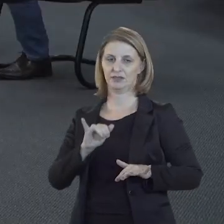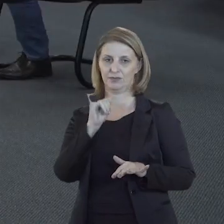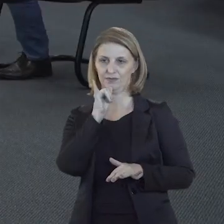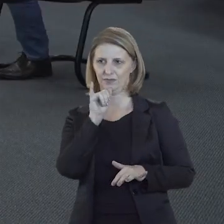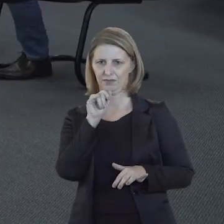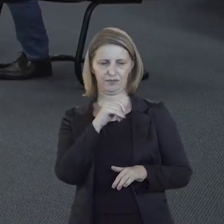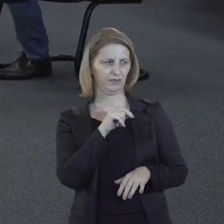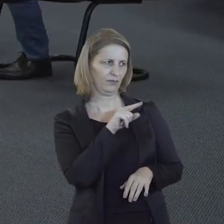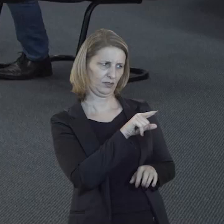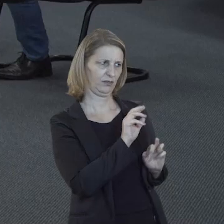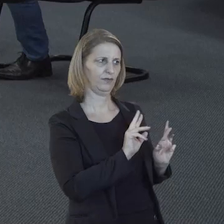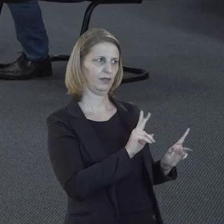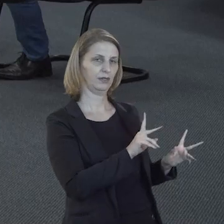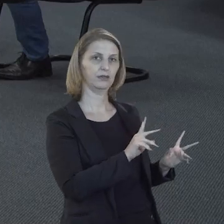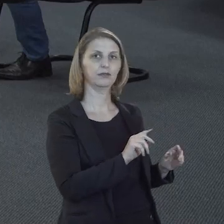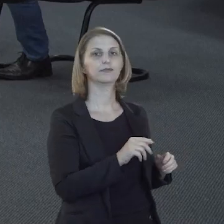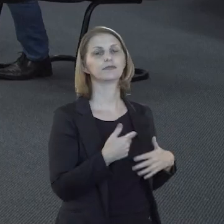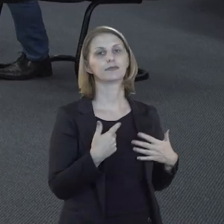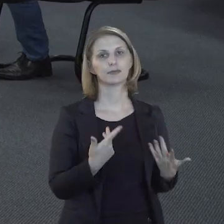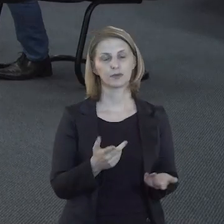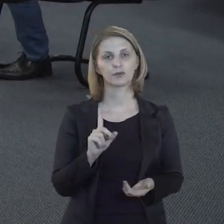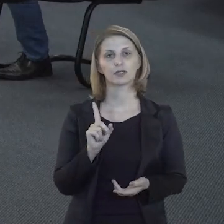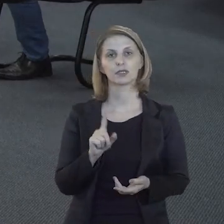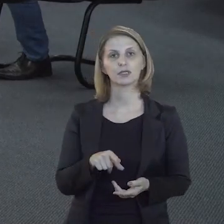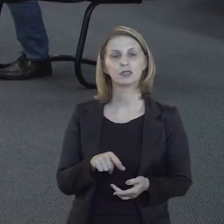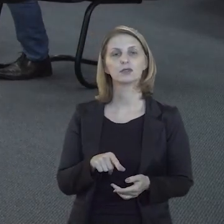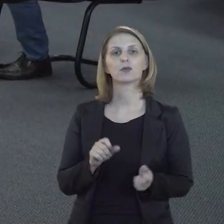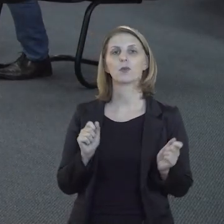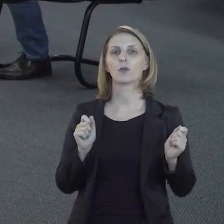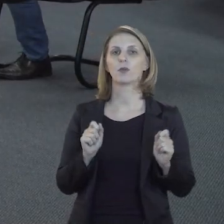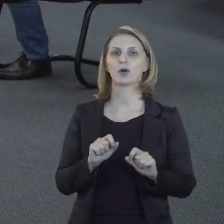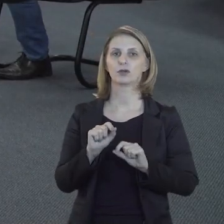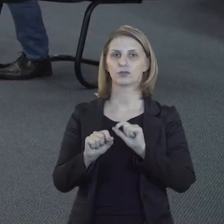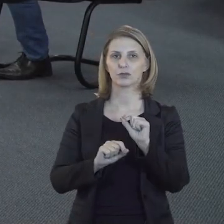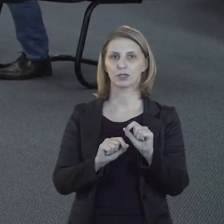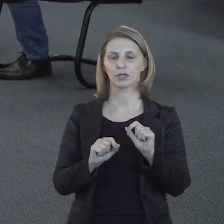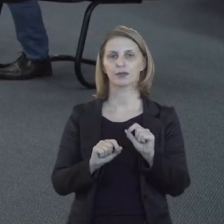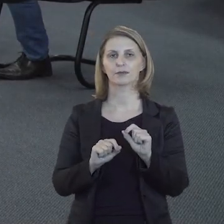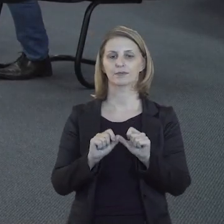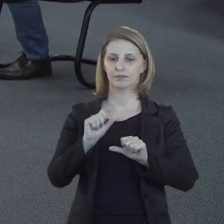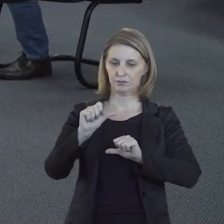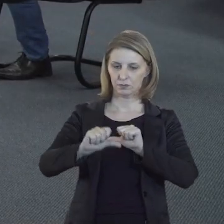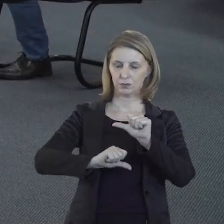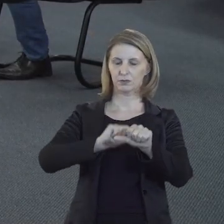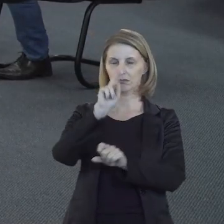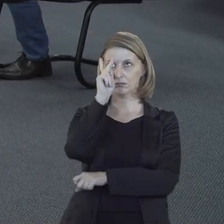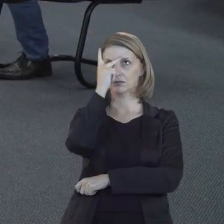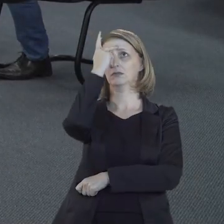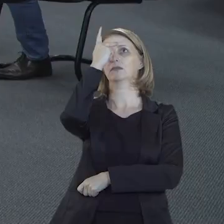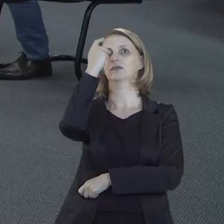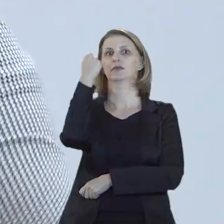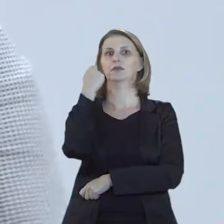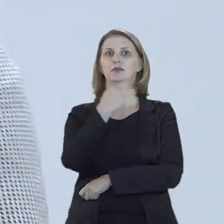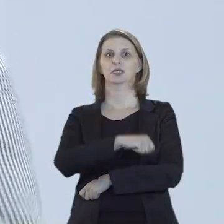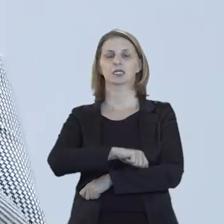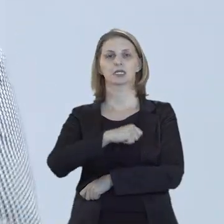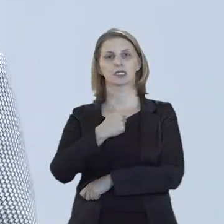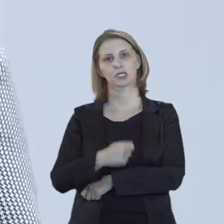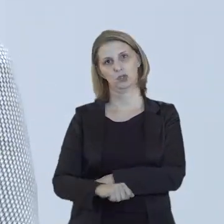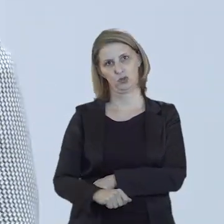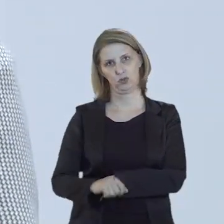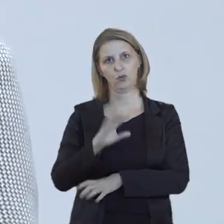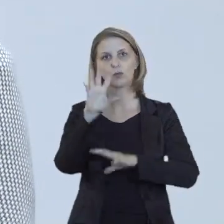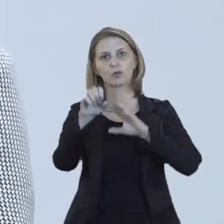nós quando a gente também não está tão bem. E isso pode ser, sim, um fator, né, que leve uma mudança para a